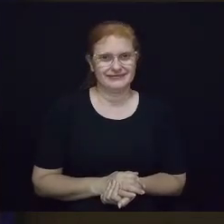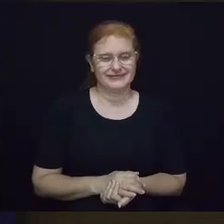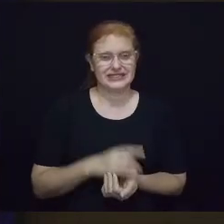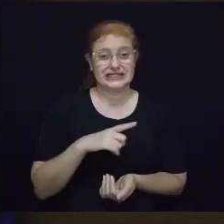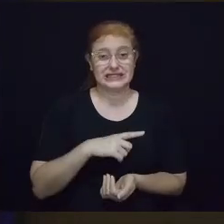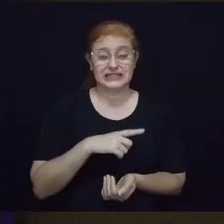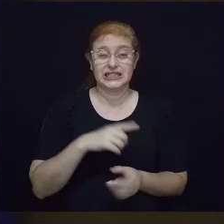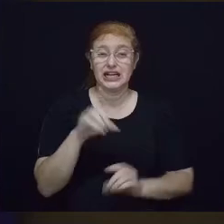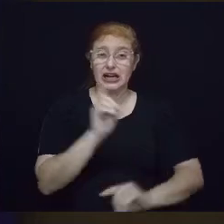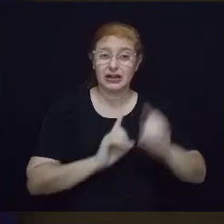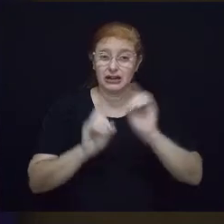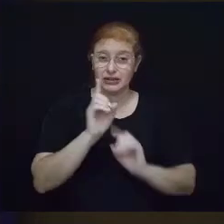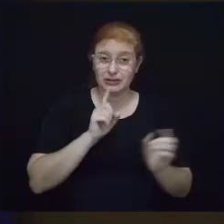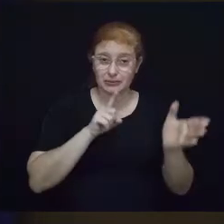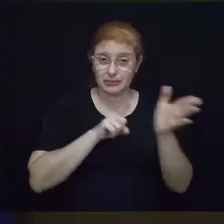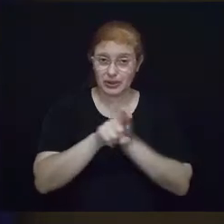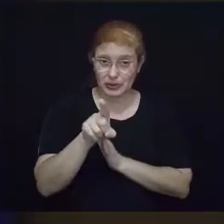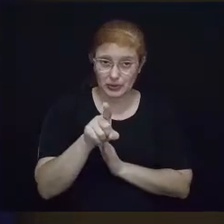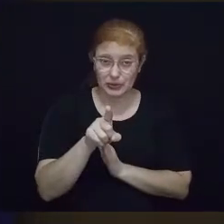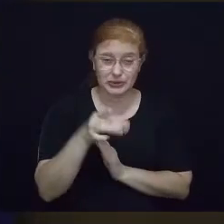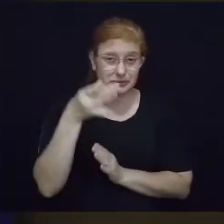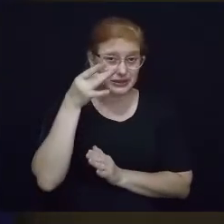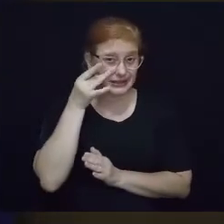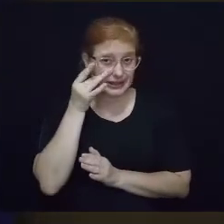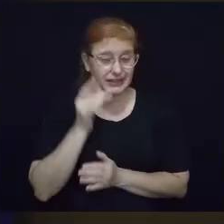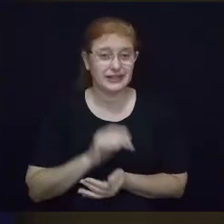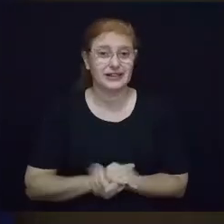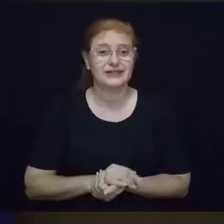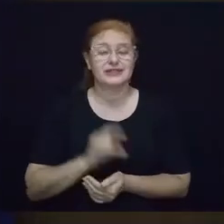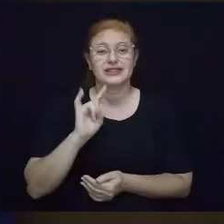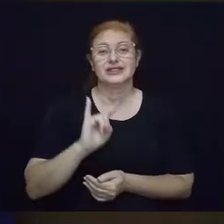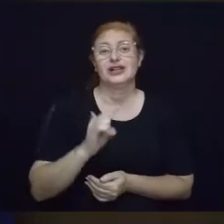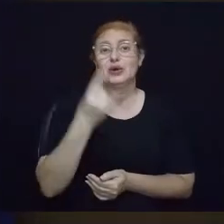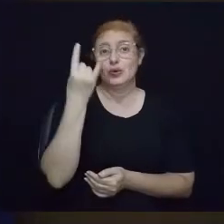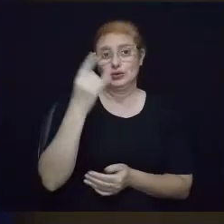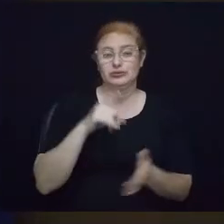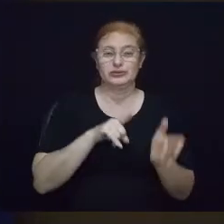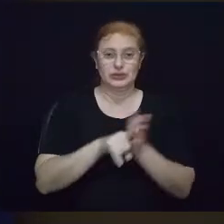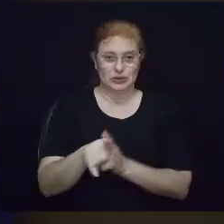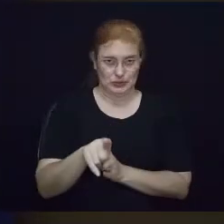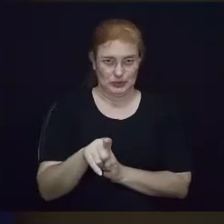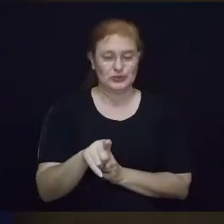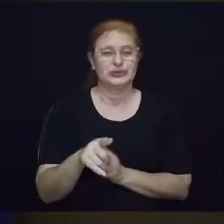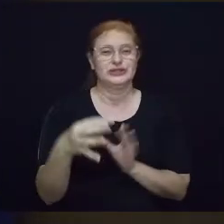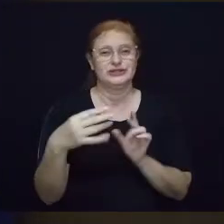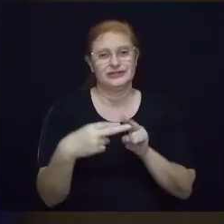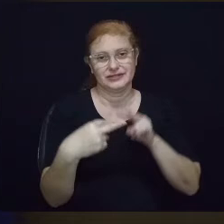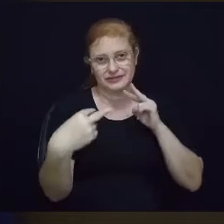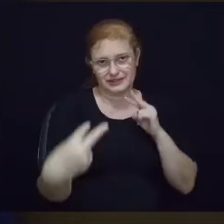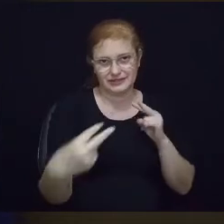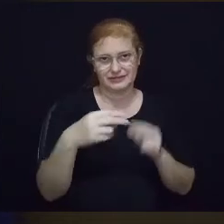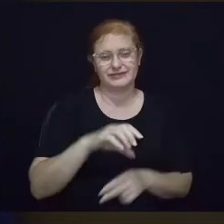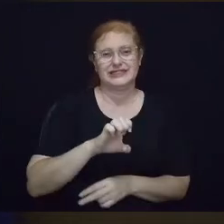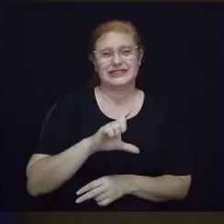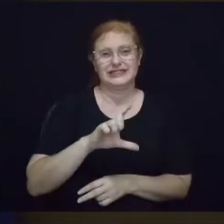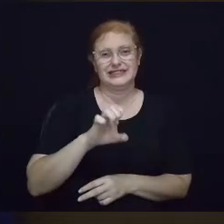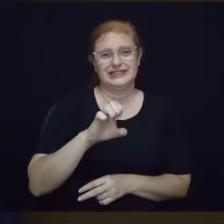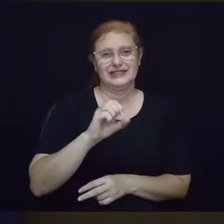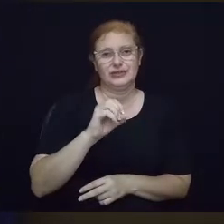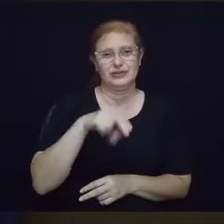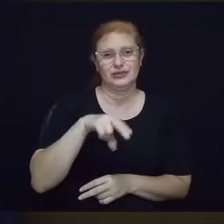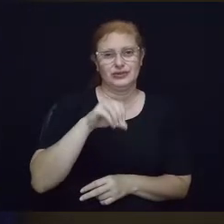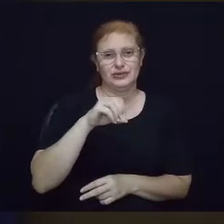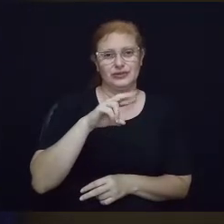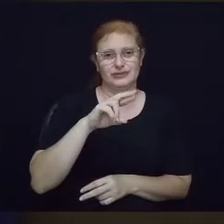Tem alguma pergunta aqui do público? Senão eu vou então trazer a última da nossa plateia online, a Eleonora Maria Lampert